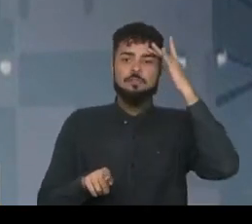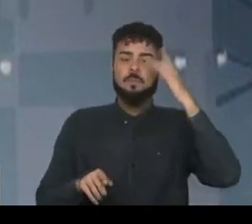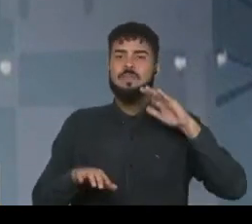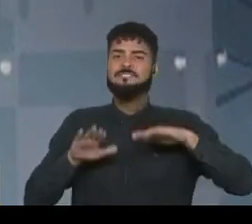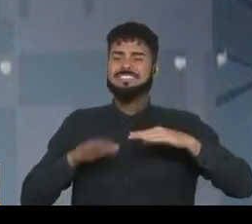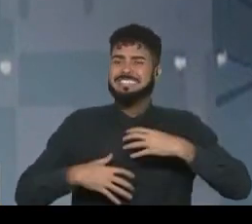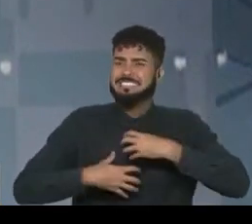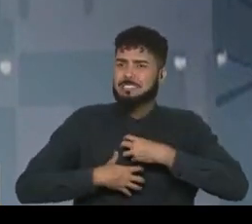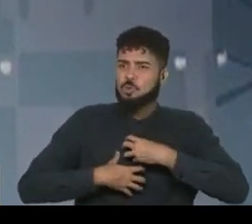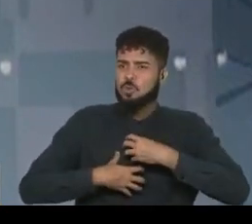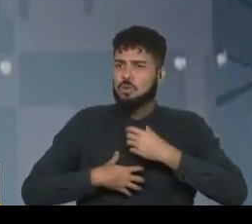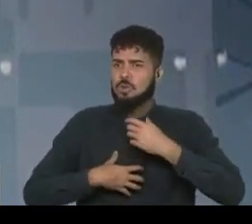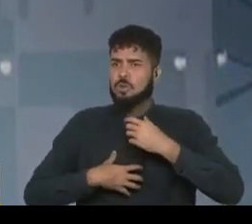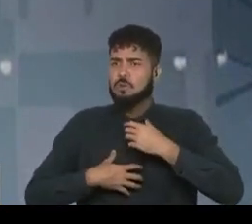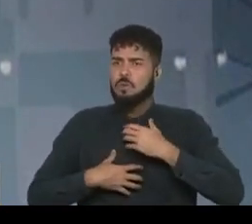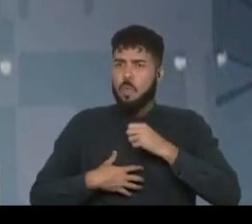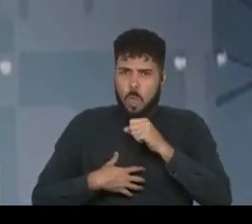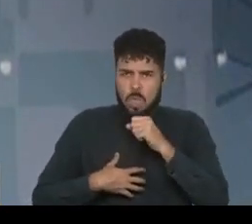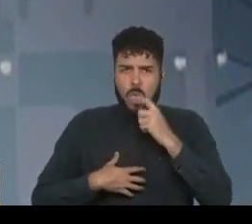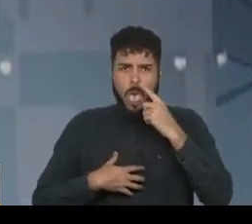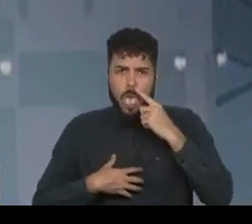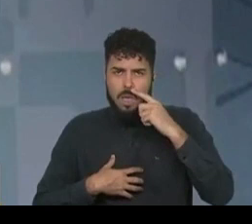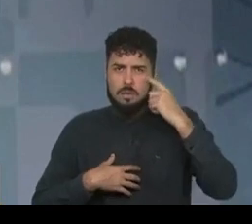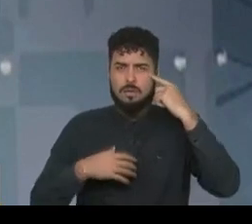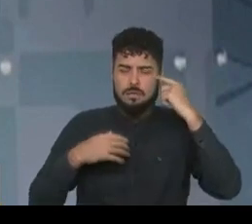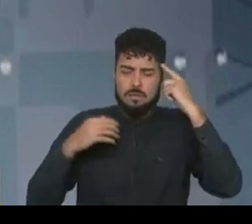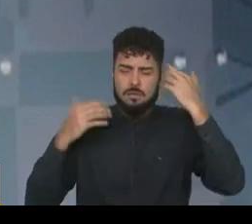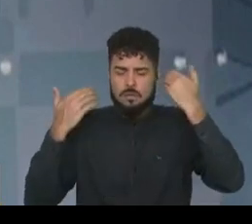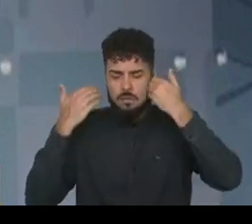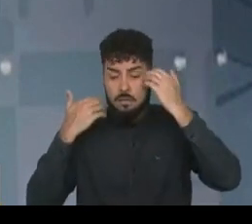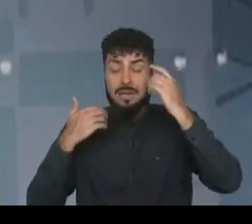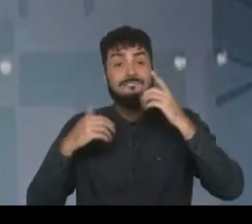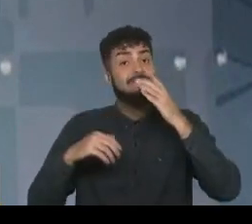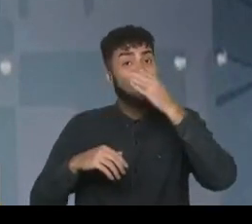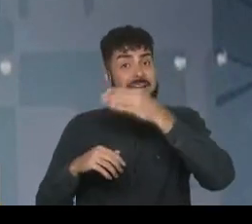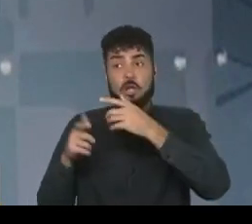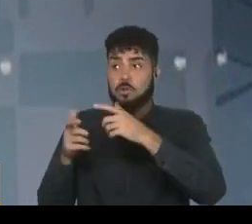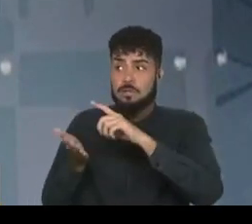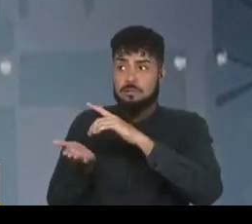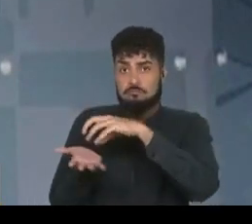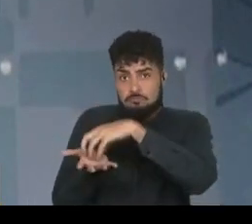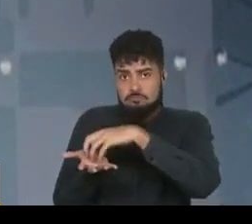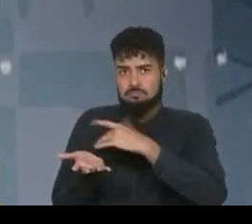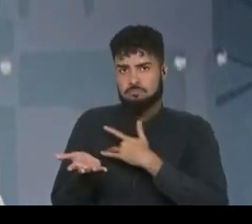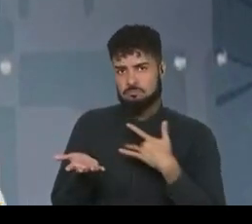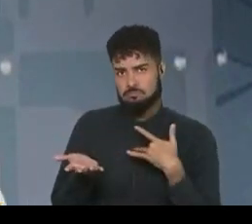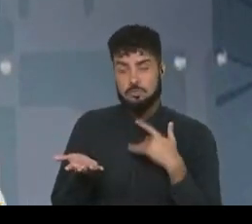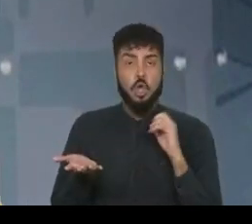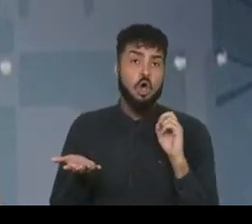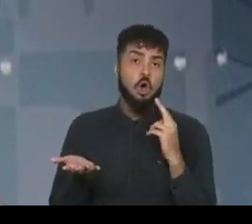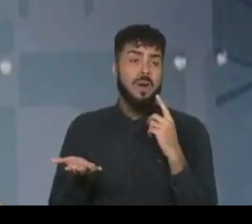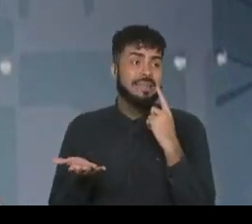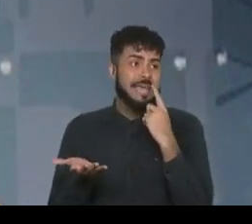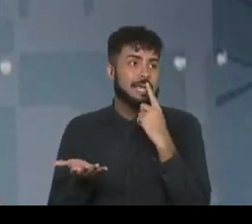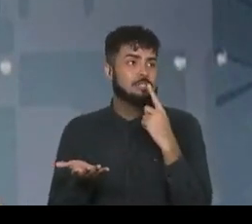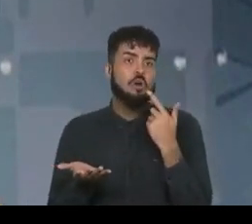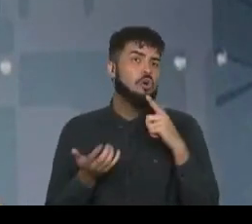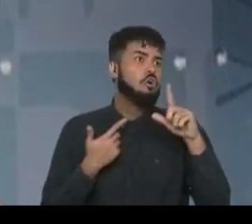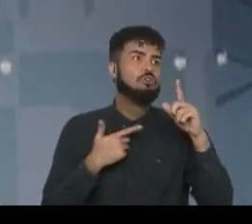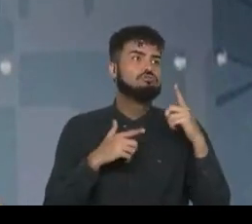e sintomas respiratórios que as pessoas procurem uma unidade de saúde ou realizem o teste em alguma